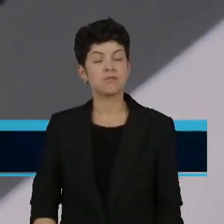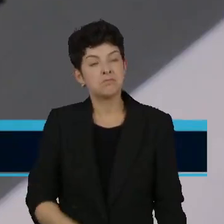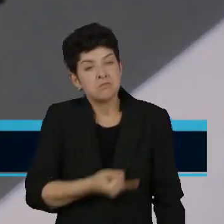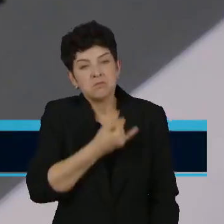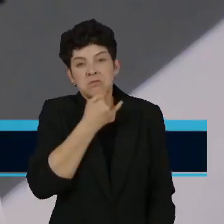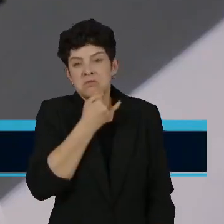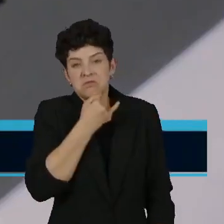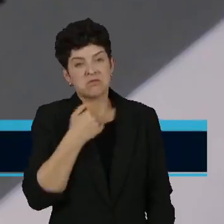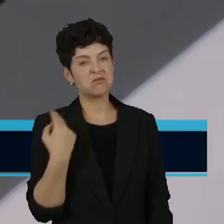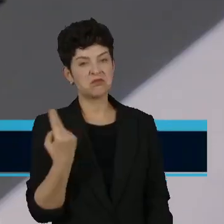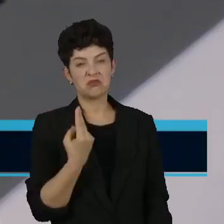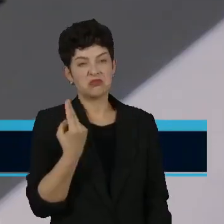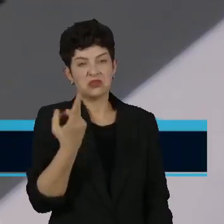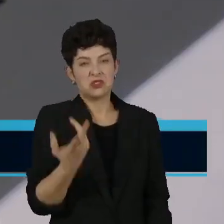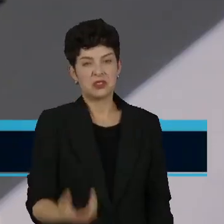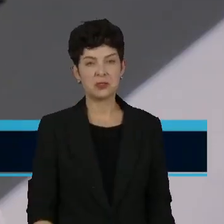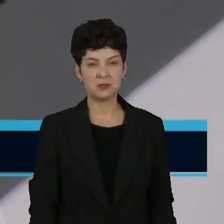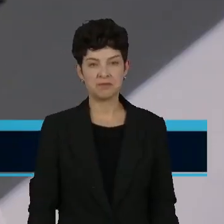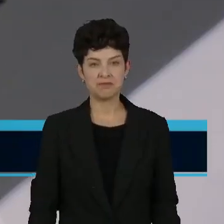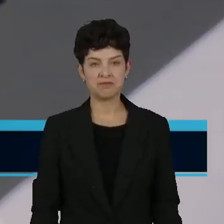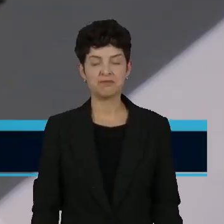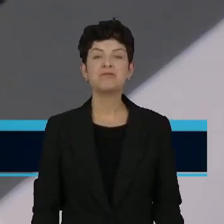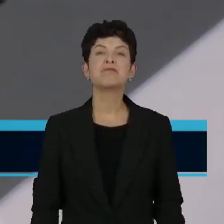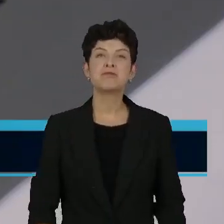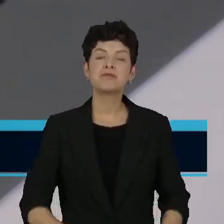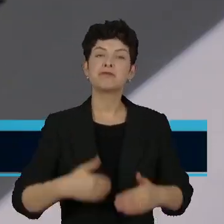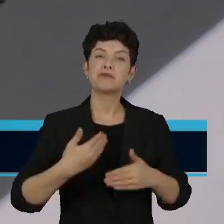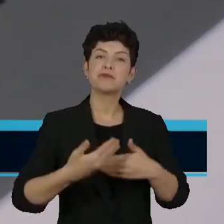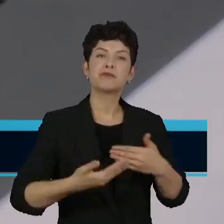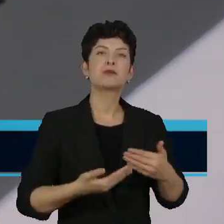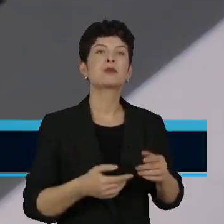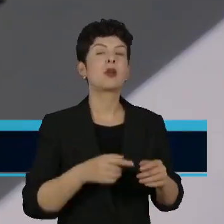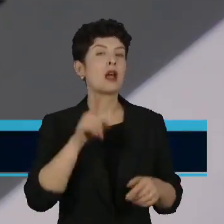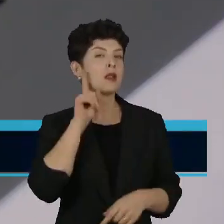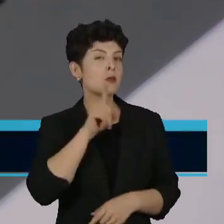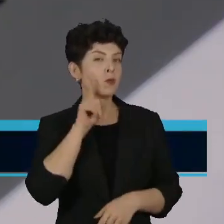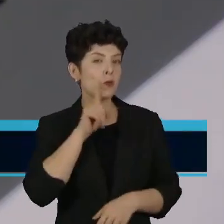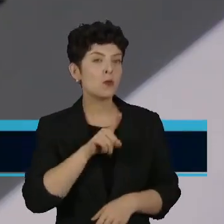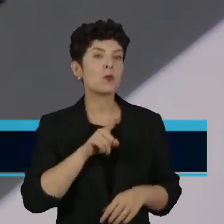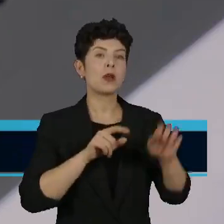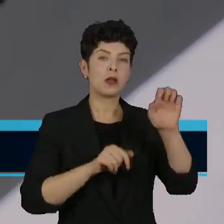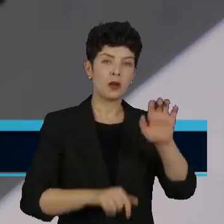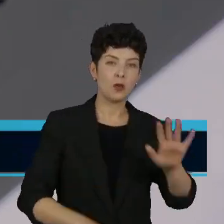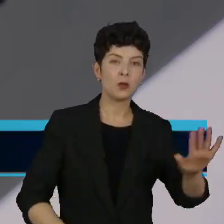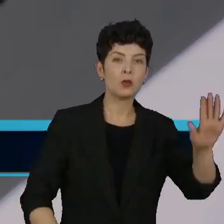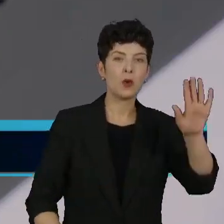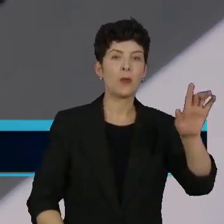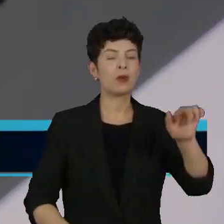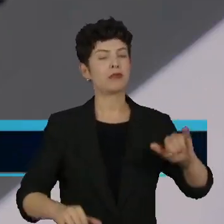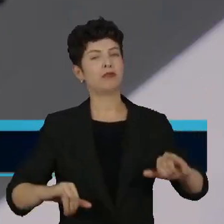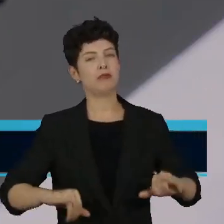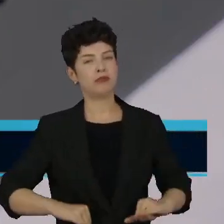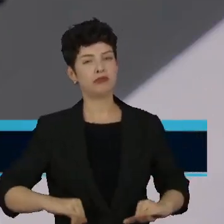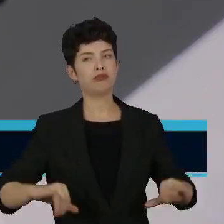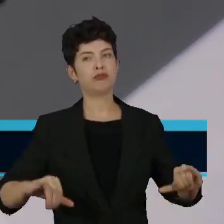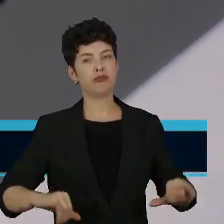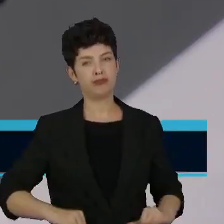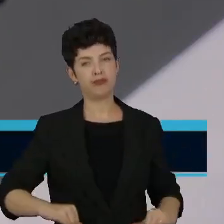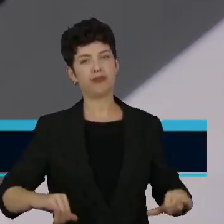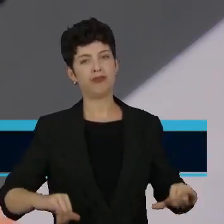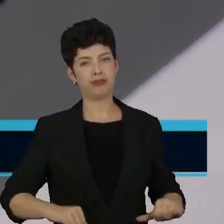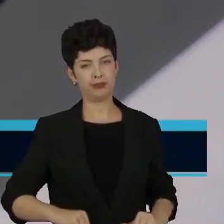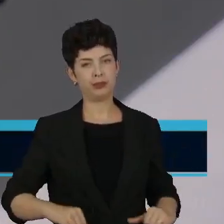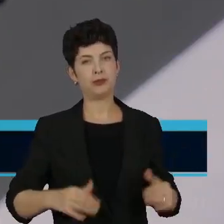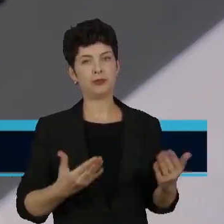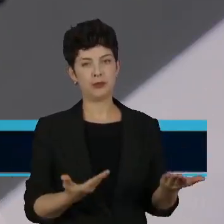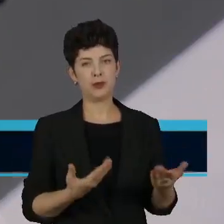não. E cada vez mais os Estados Unidos e a Europa estão sofrendo com